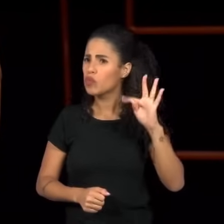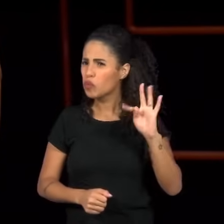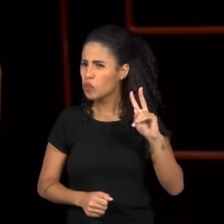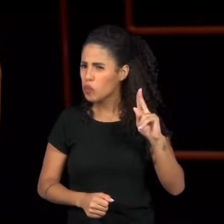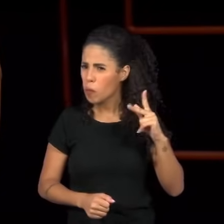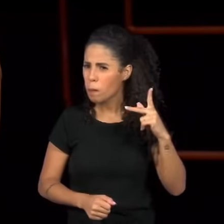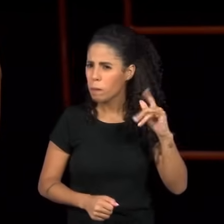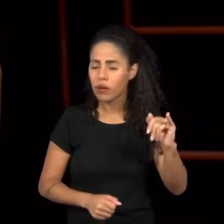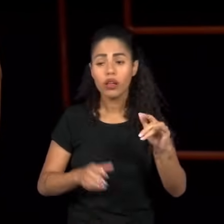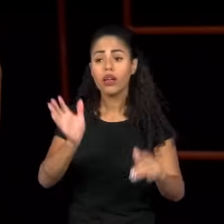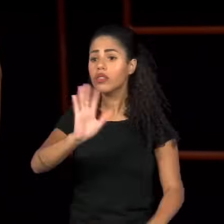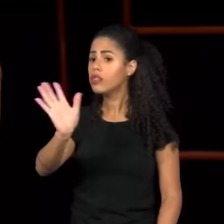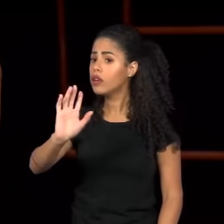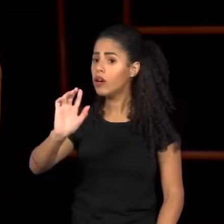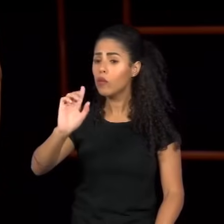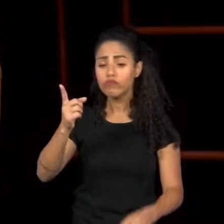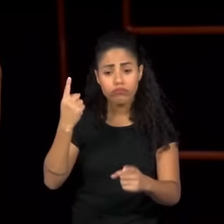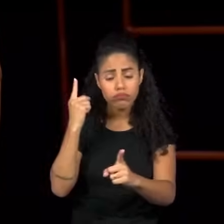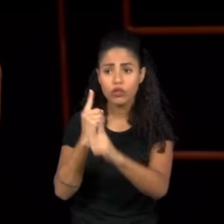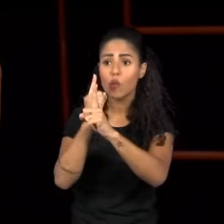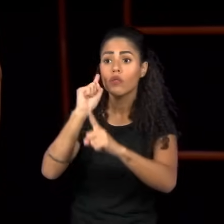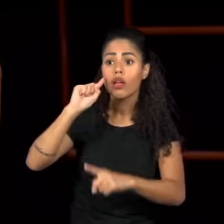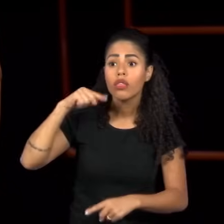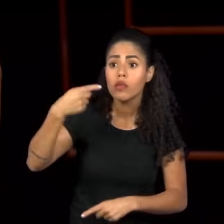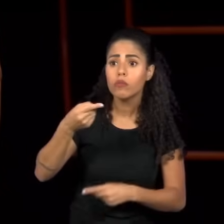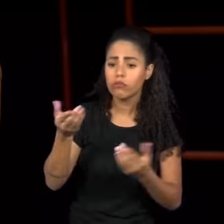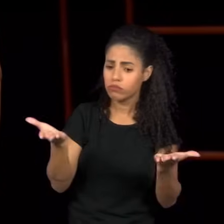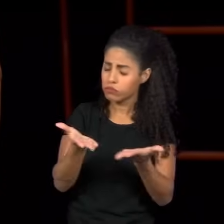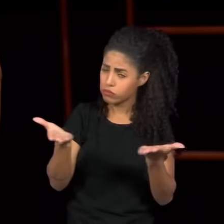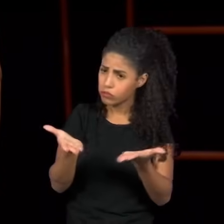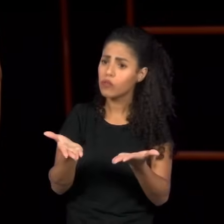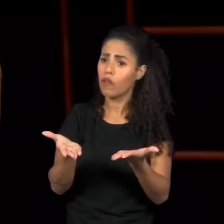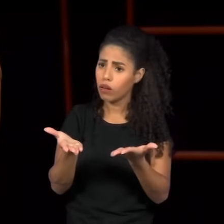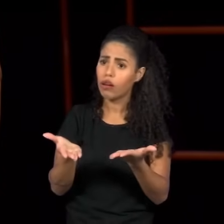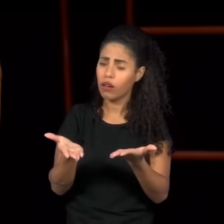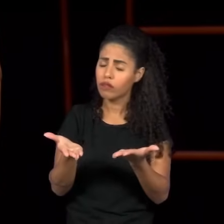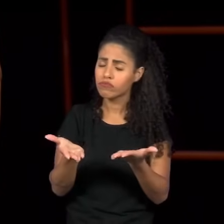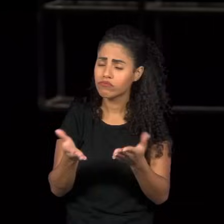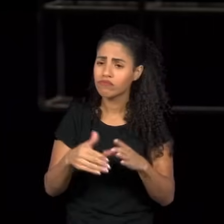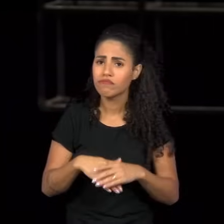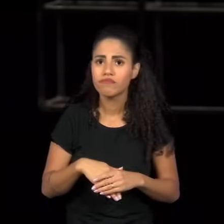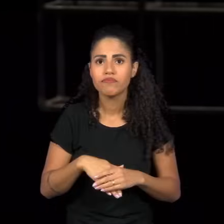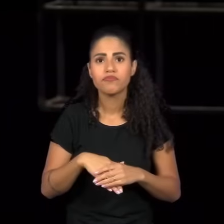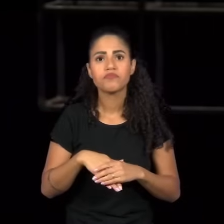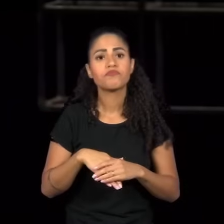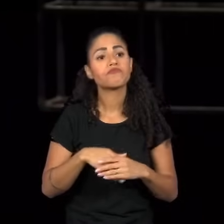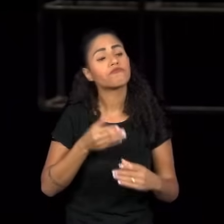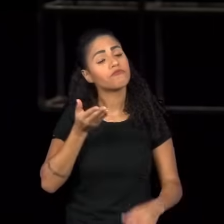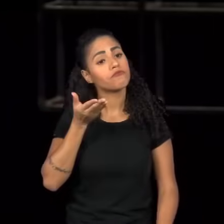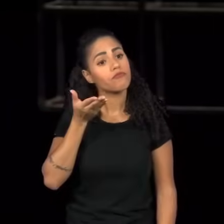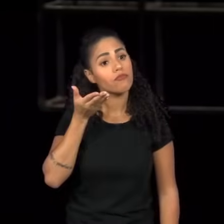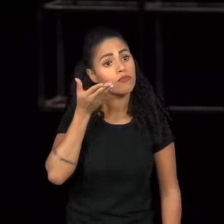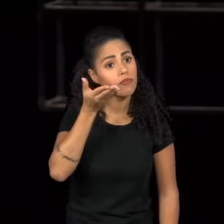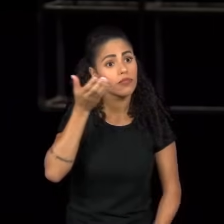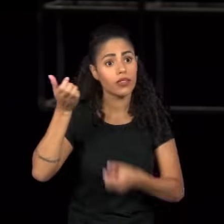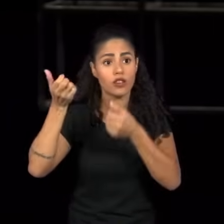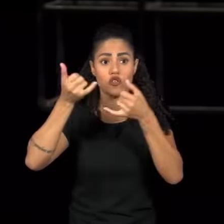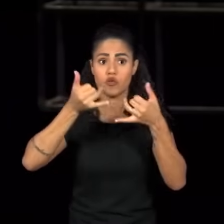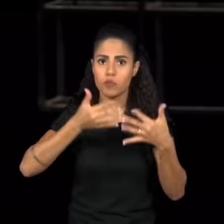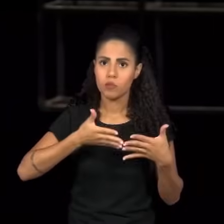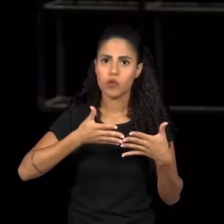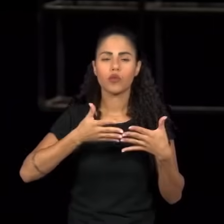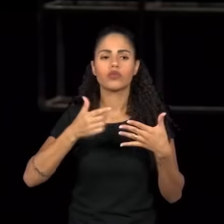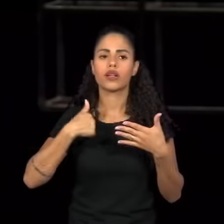nos encontrar só agora, olha, recentemente, né? É. Selma, você nos disse aqui que está